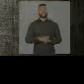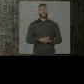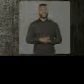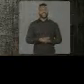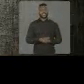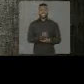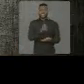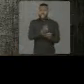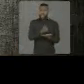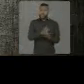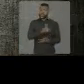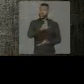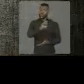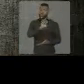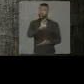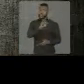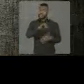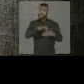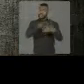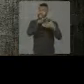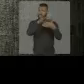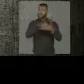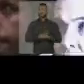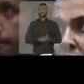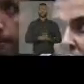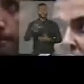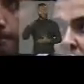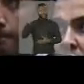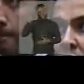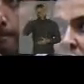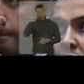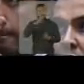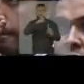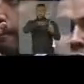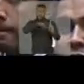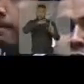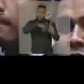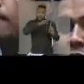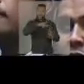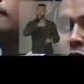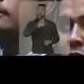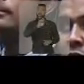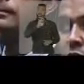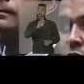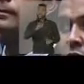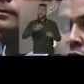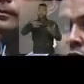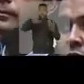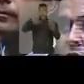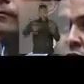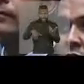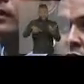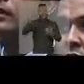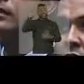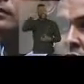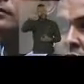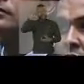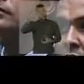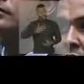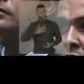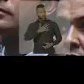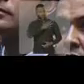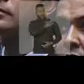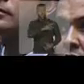e ele sempre comandando essas torturas. Bolsonaro chegou a homenagear Ustra no Congresso. Pela